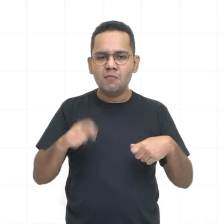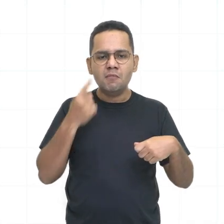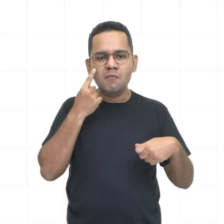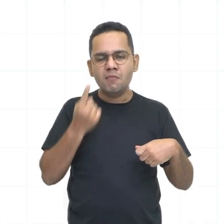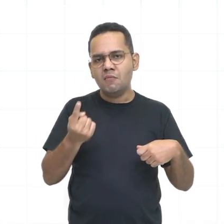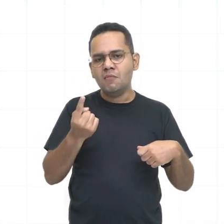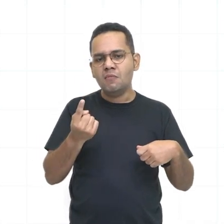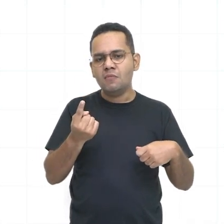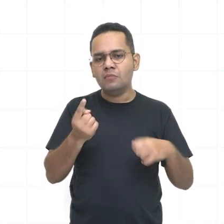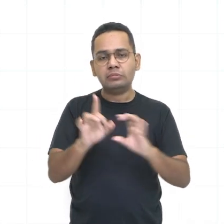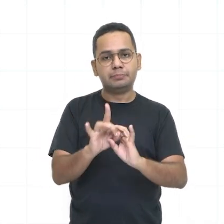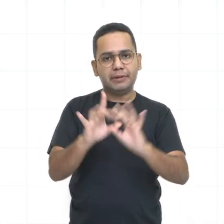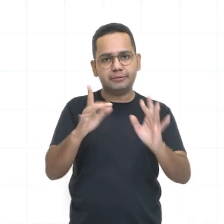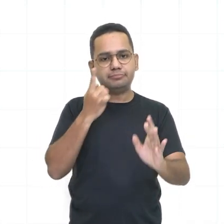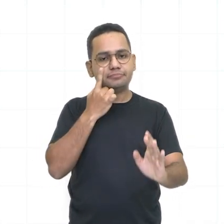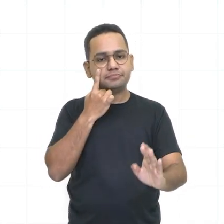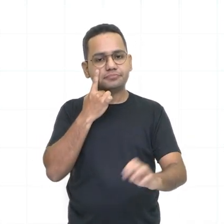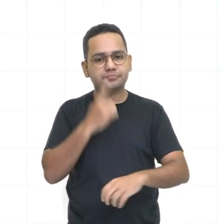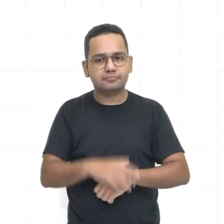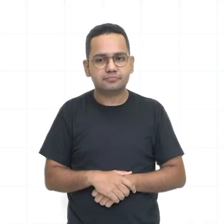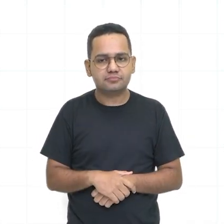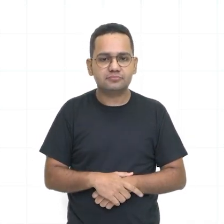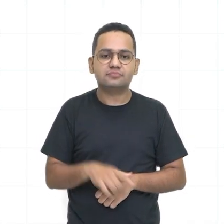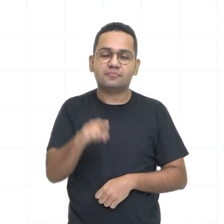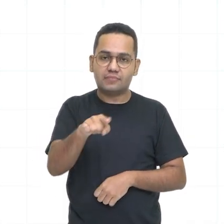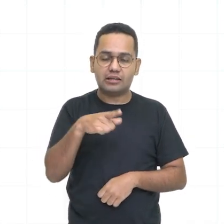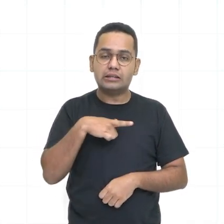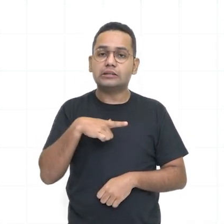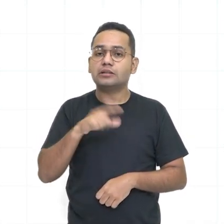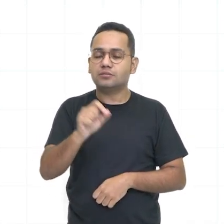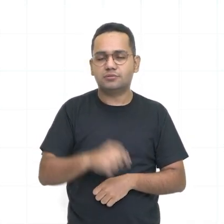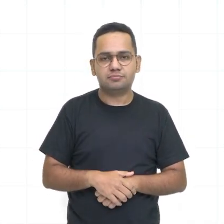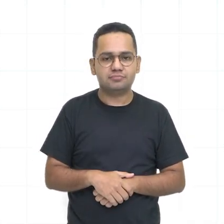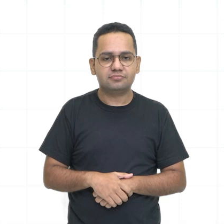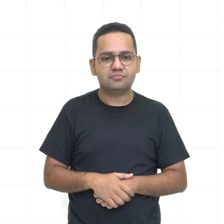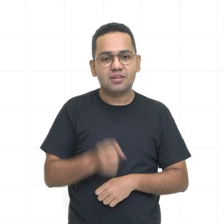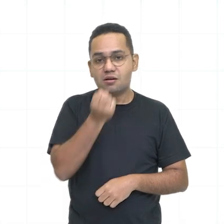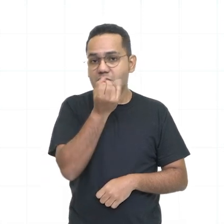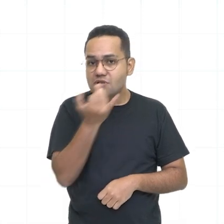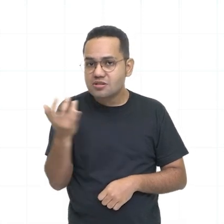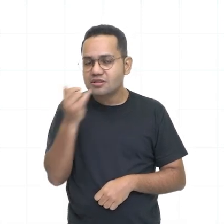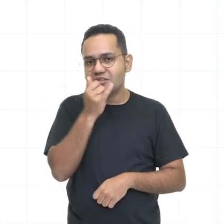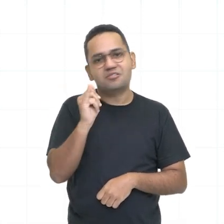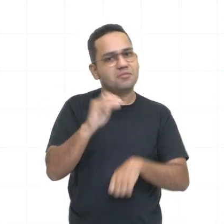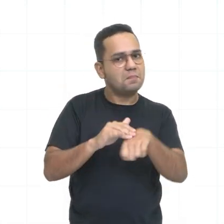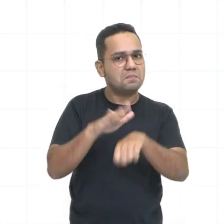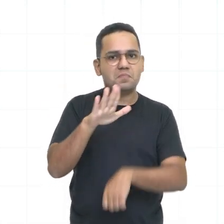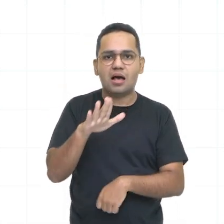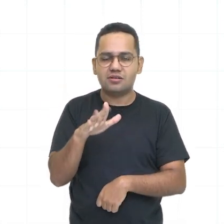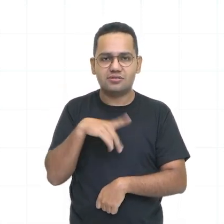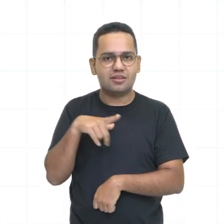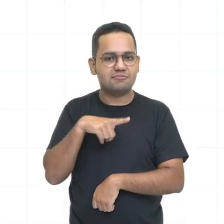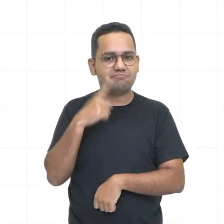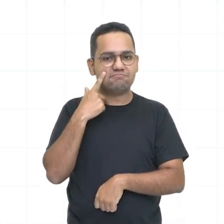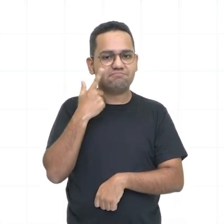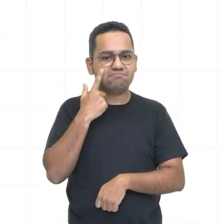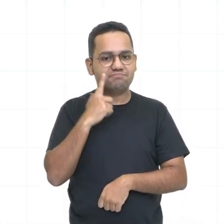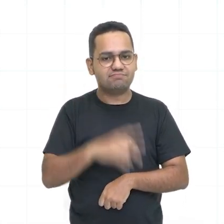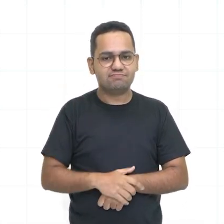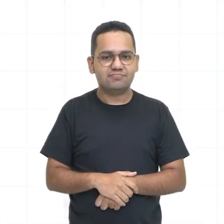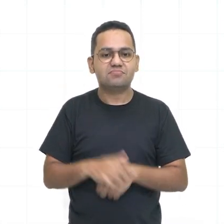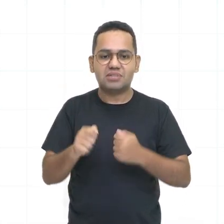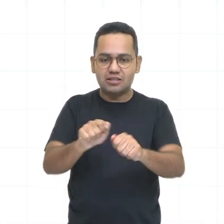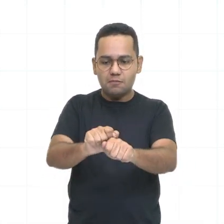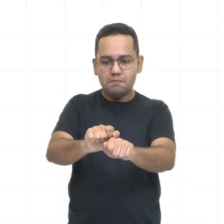quando eu tiro esses íons de sódio, eu gasto energia. Então, olha aí, ó, os íons de sódio sendo colocados